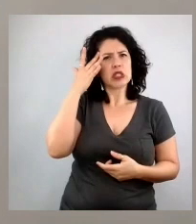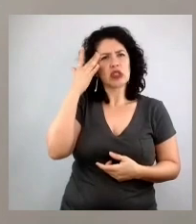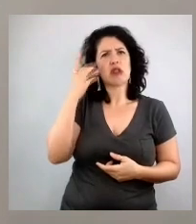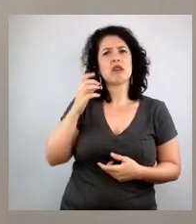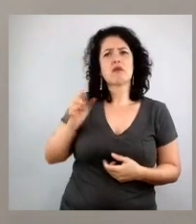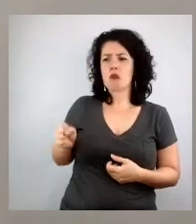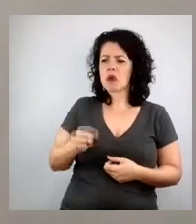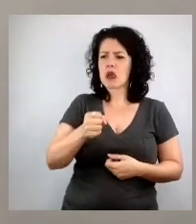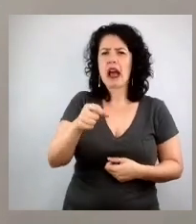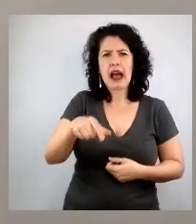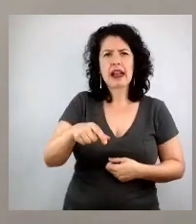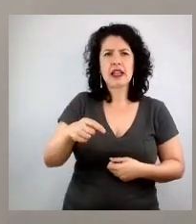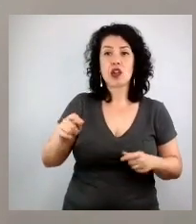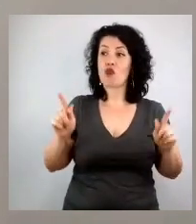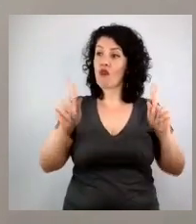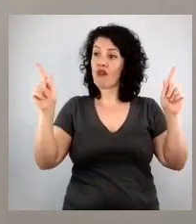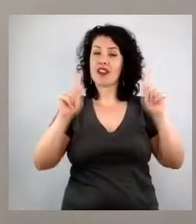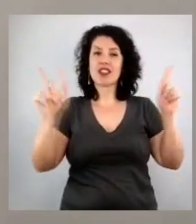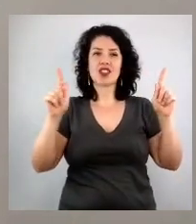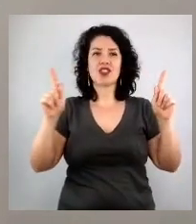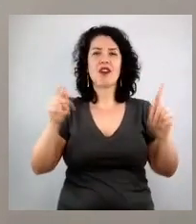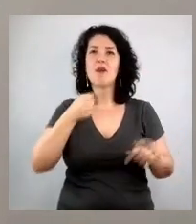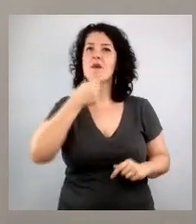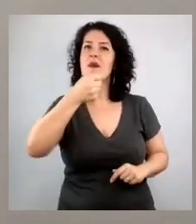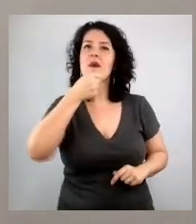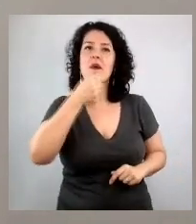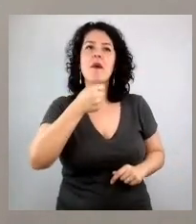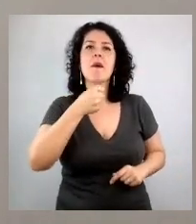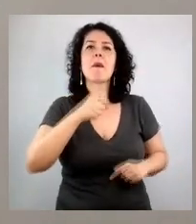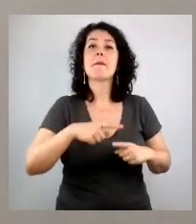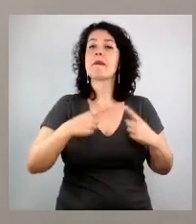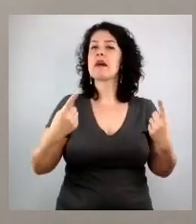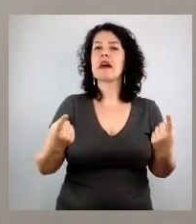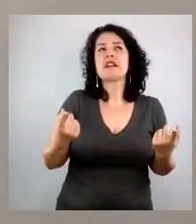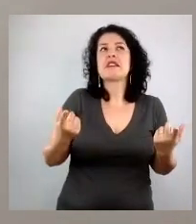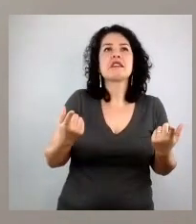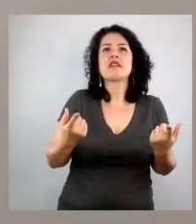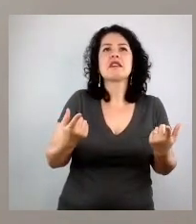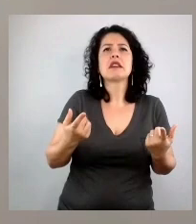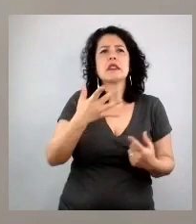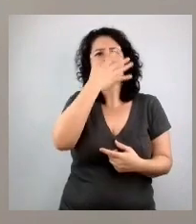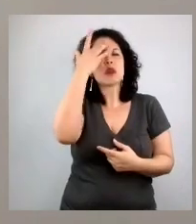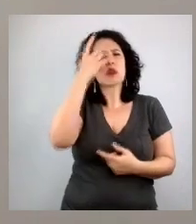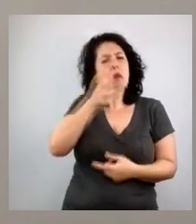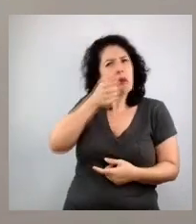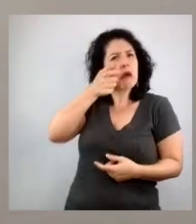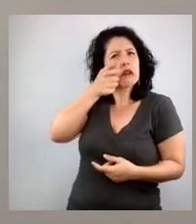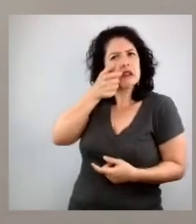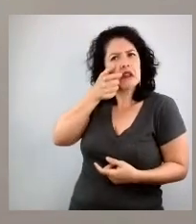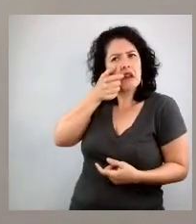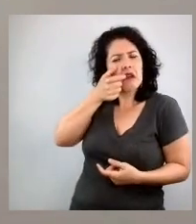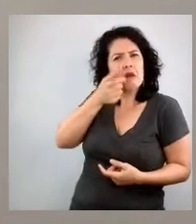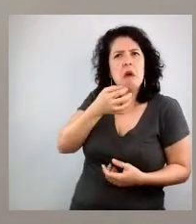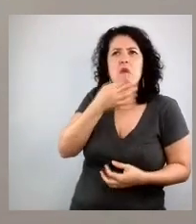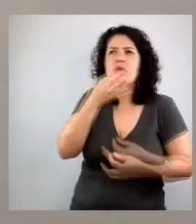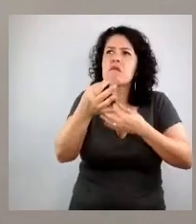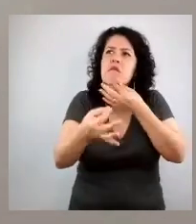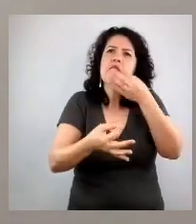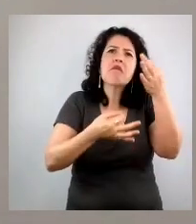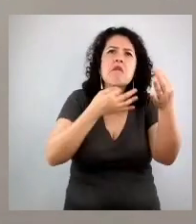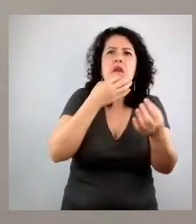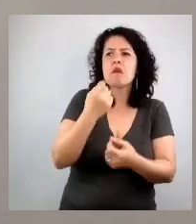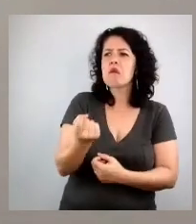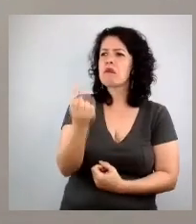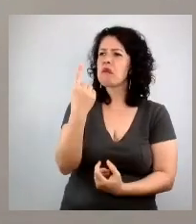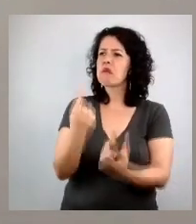transmitir, para ser apresentador, para fazer matéria, as pessoas vão achar super esquisito, as pessoas vão comentar, e isso vai virar trend topic no Twitter.